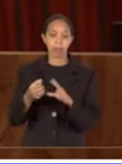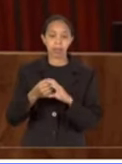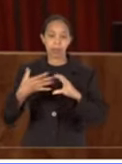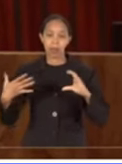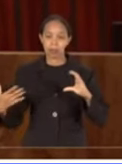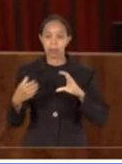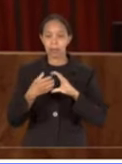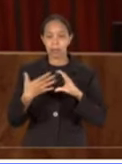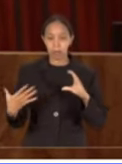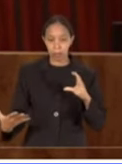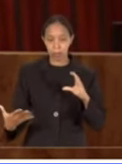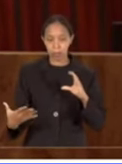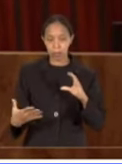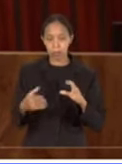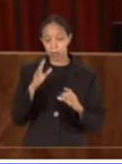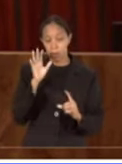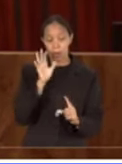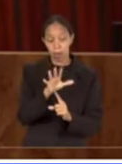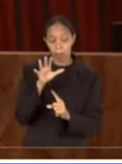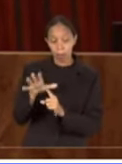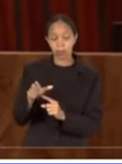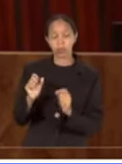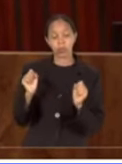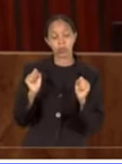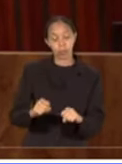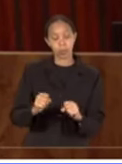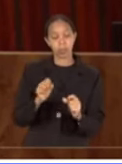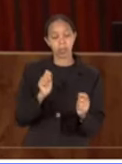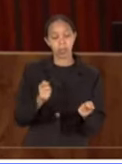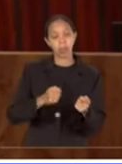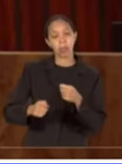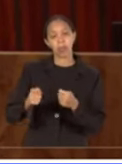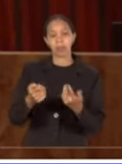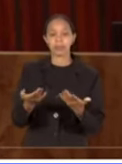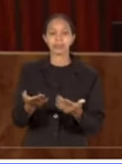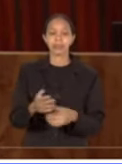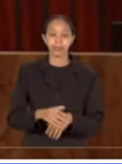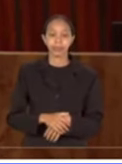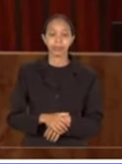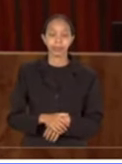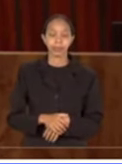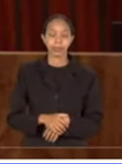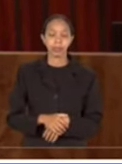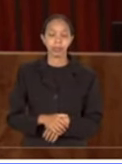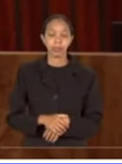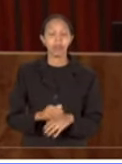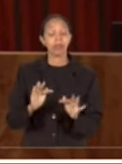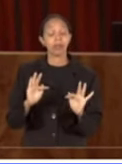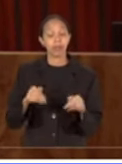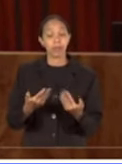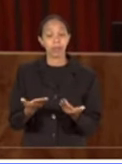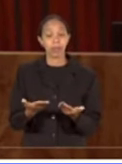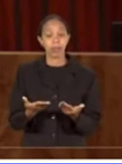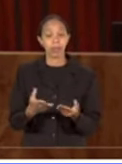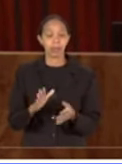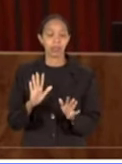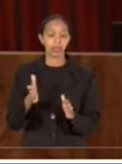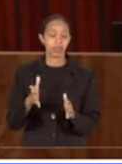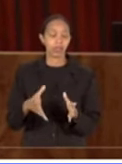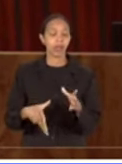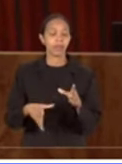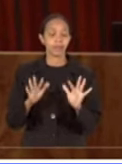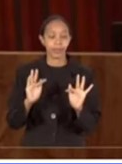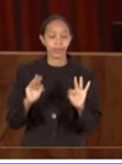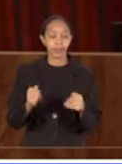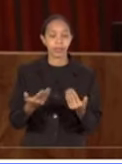caracterizadores do abuso de poder econômico. Por fim, e caminhando para a